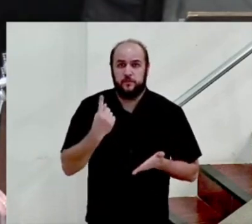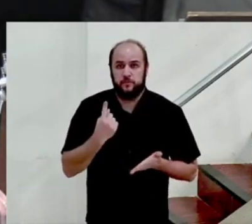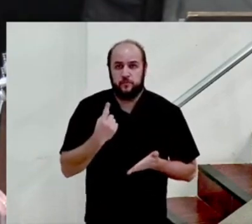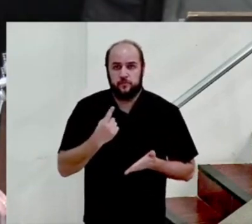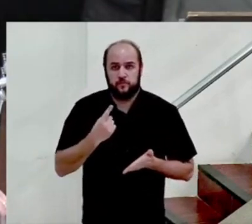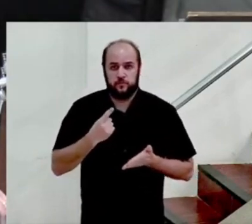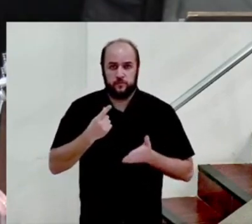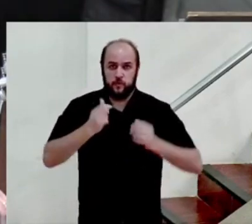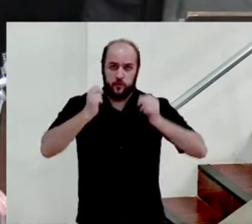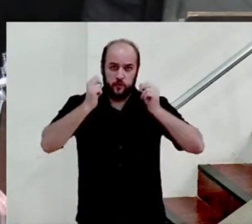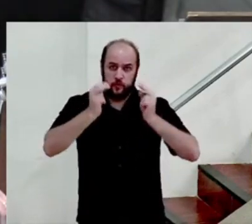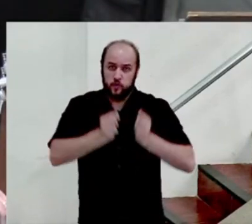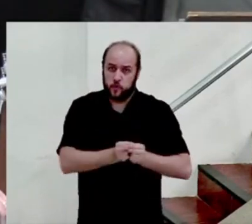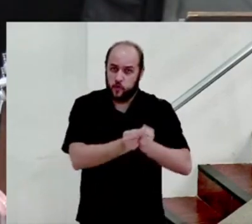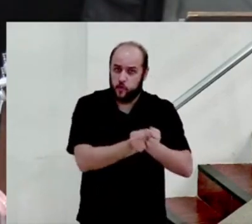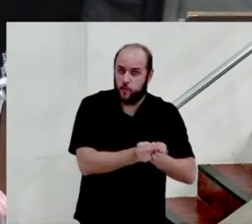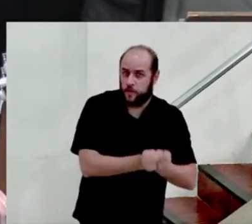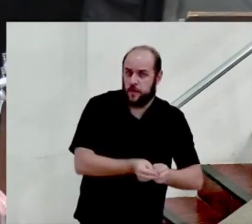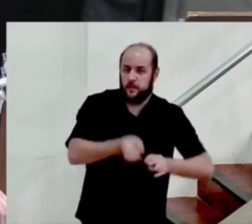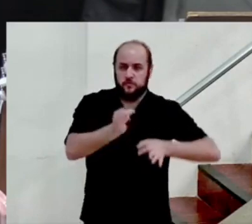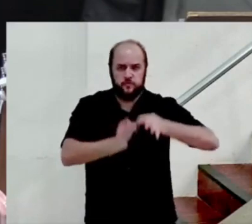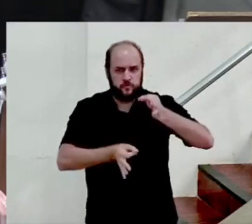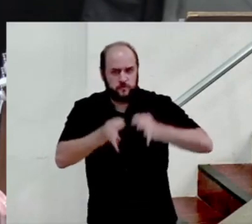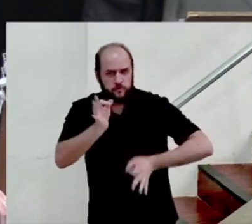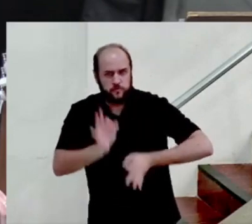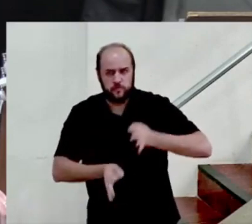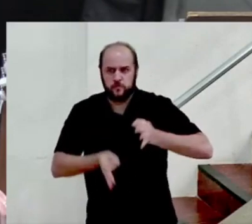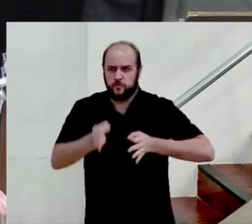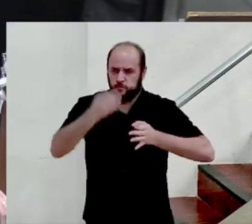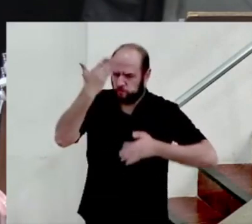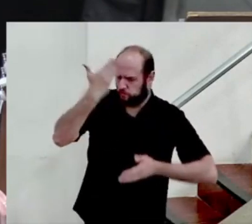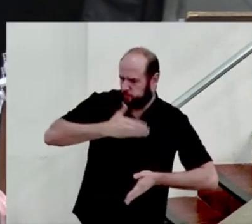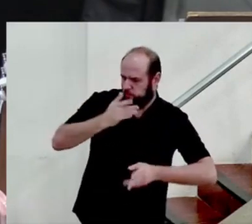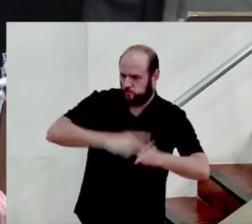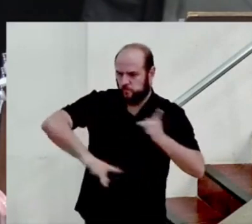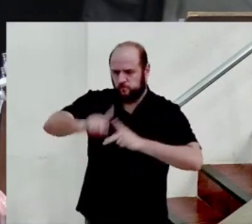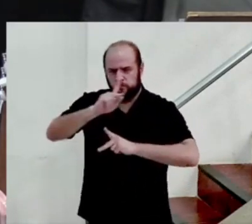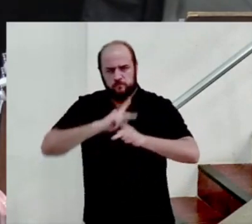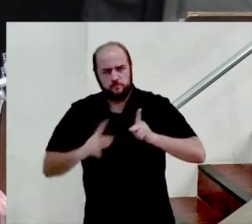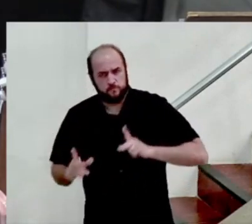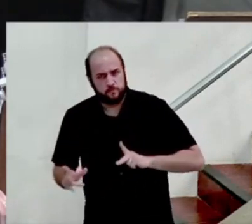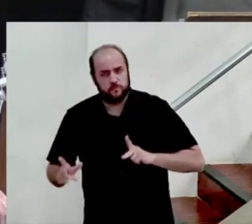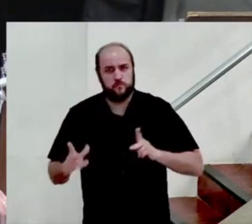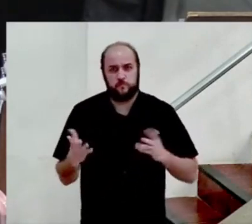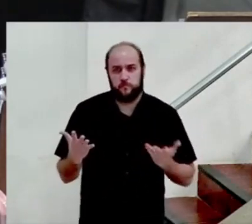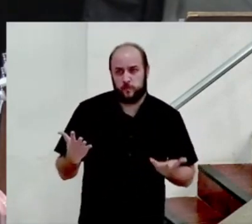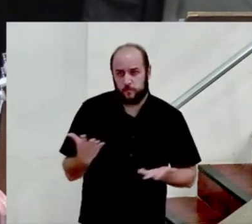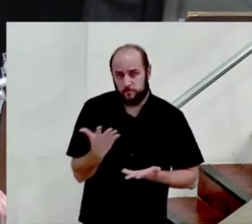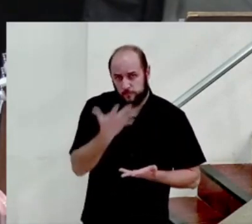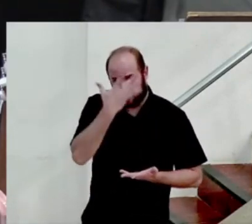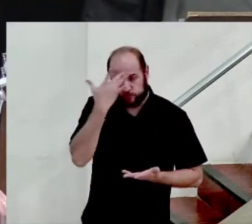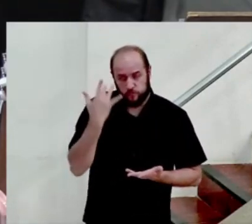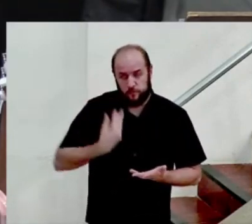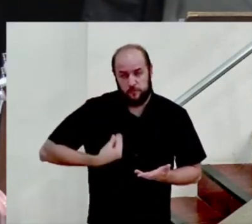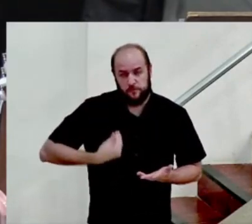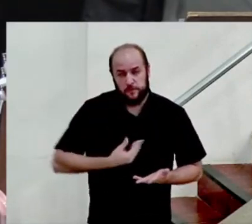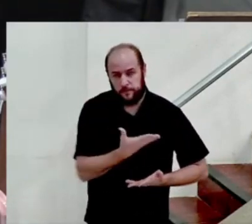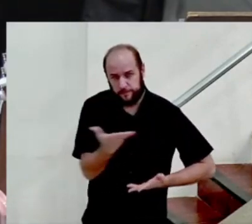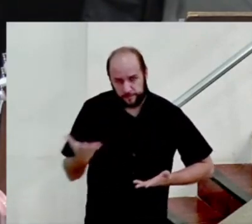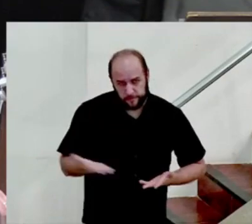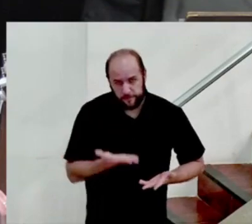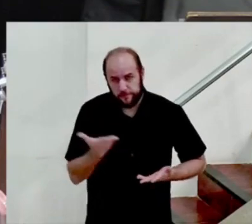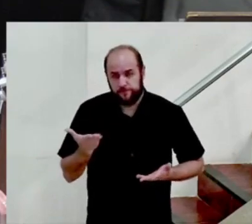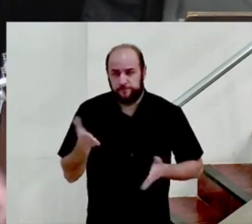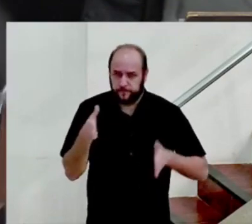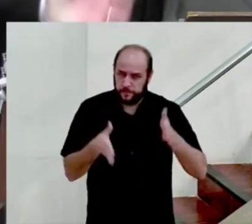Noé era justo diante então de toda aquela dos contemporâneos, nós podemos pensar